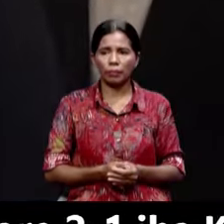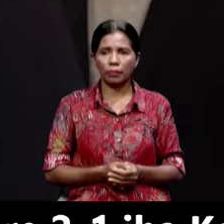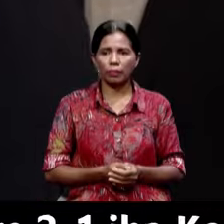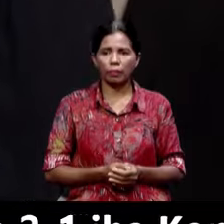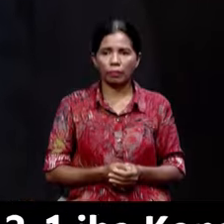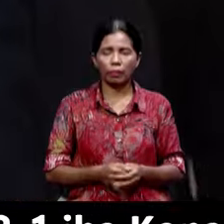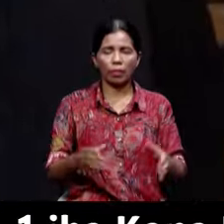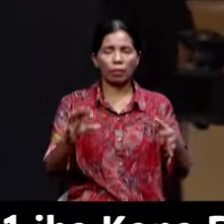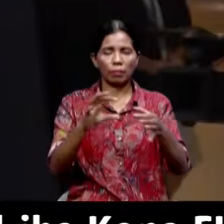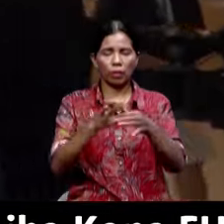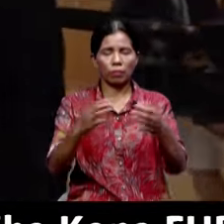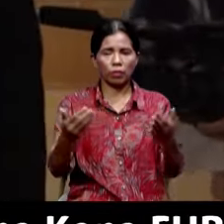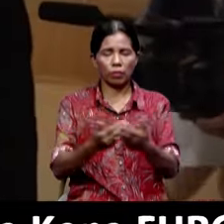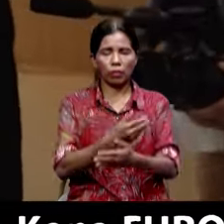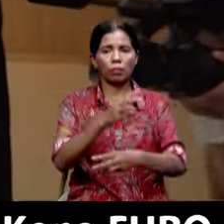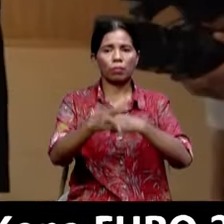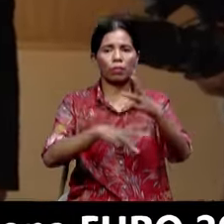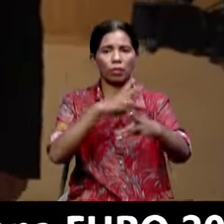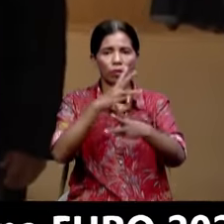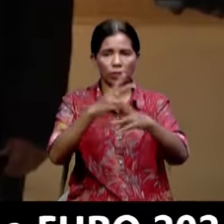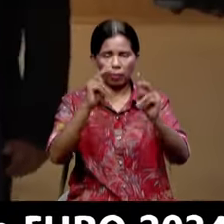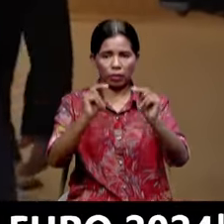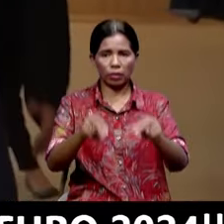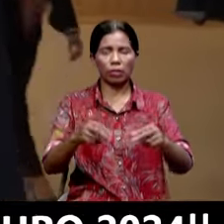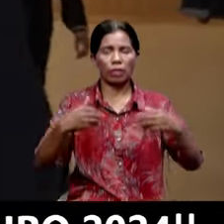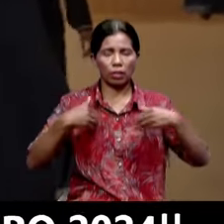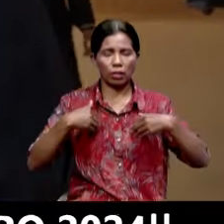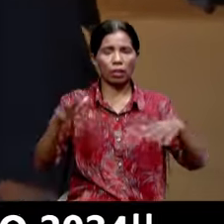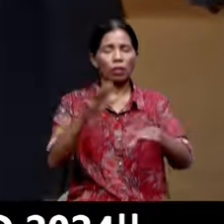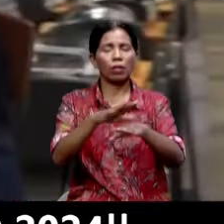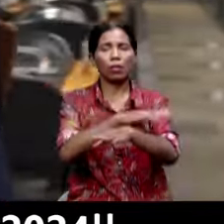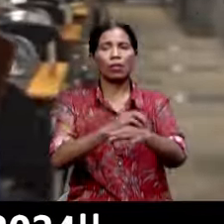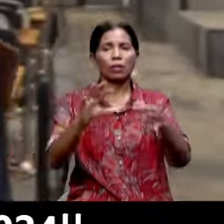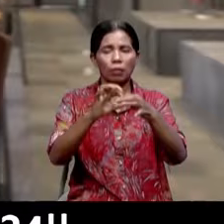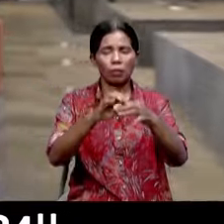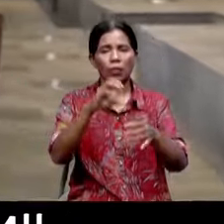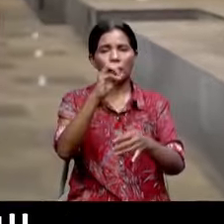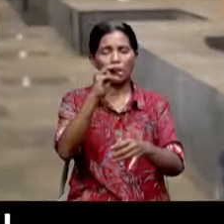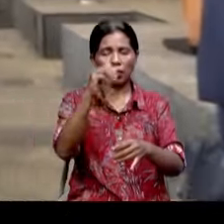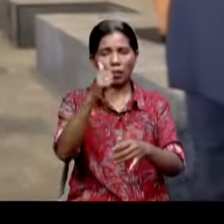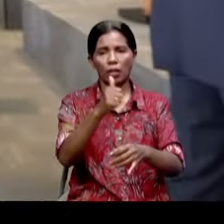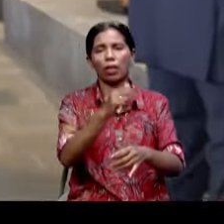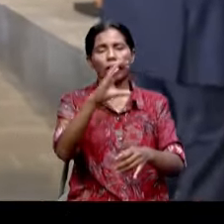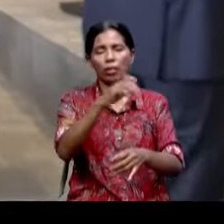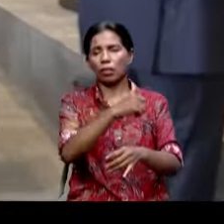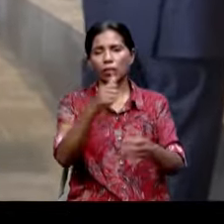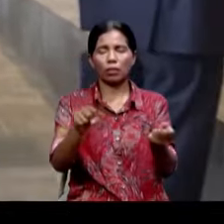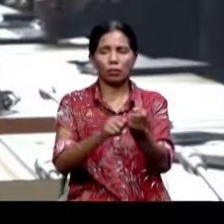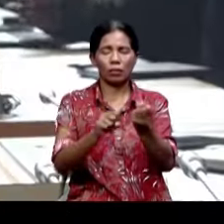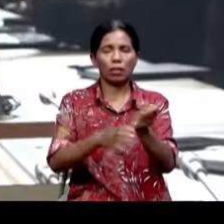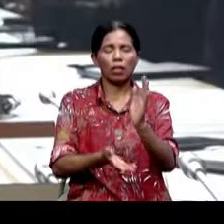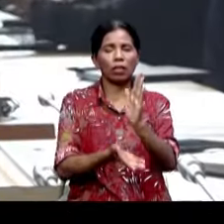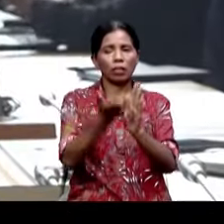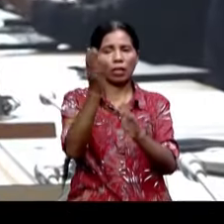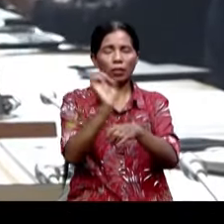Sei membro fom ba Organização Mundial Comércio precisa ir a conexão com membro OMK Sireselu ou de suporta a tuhaça economia e